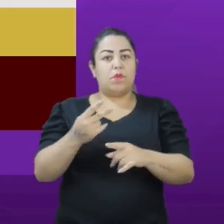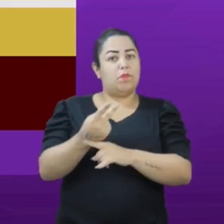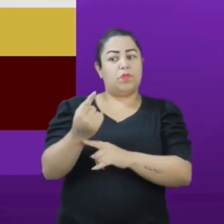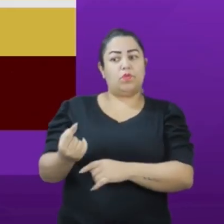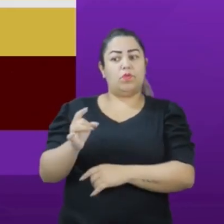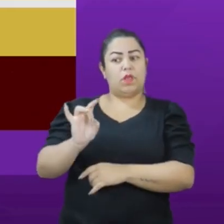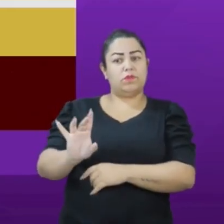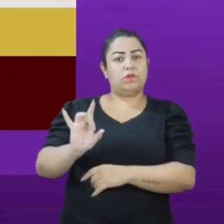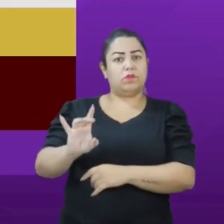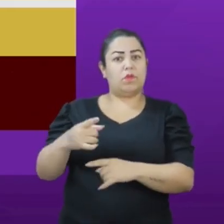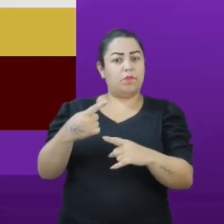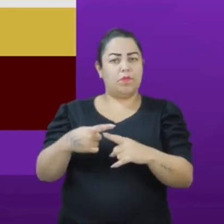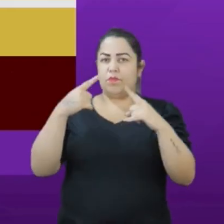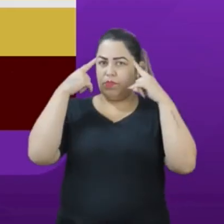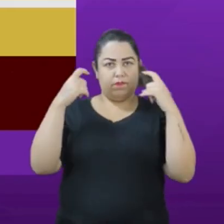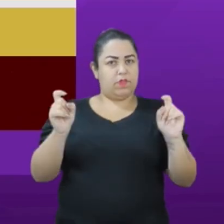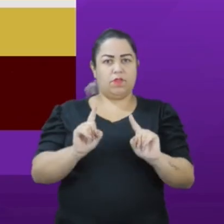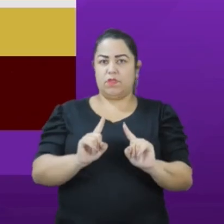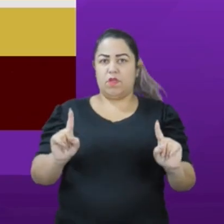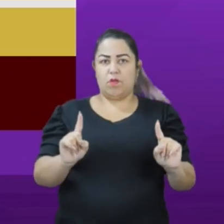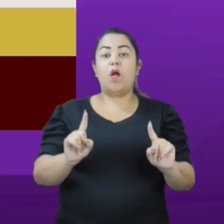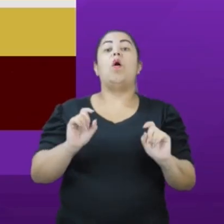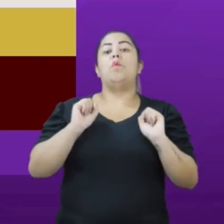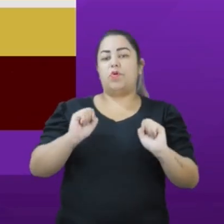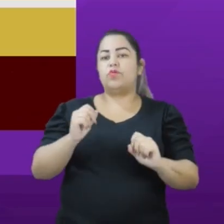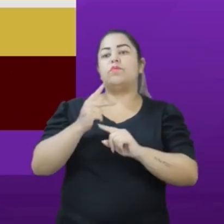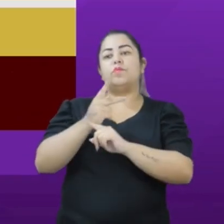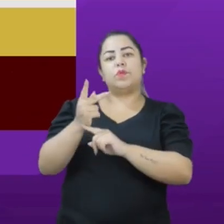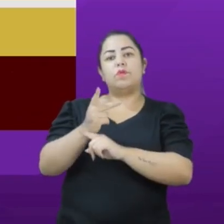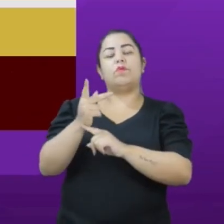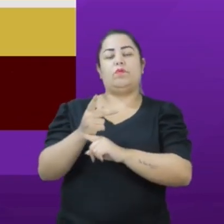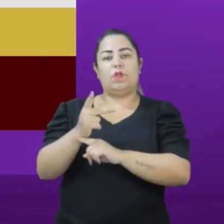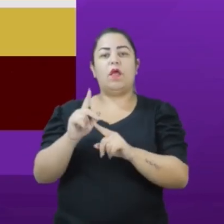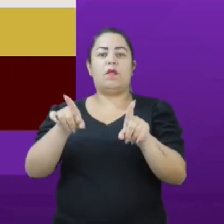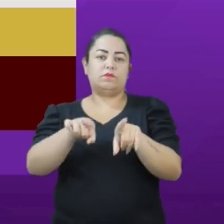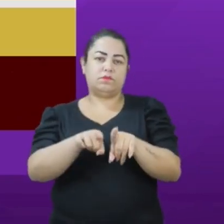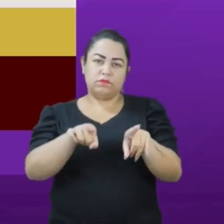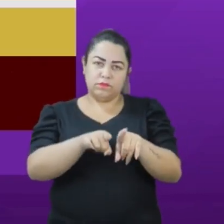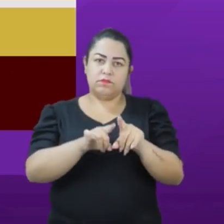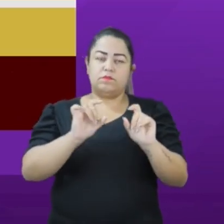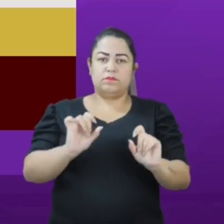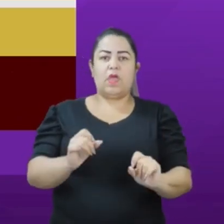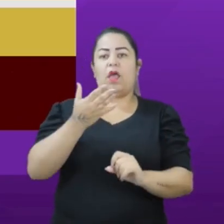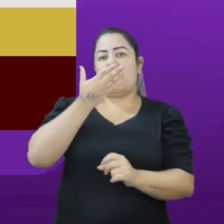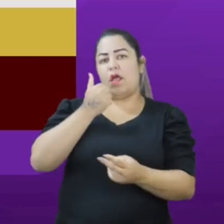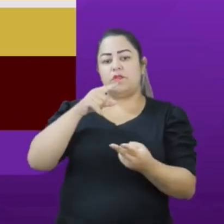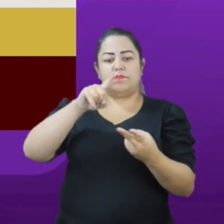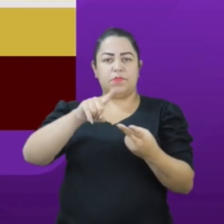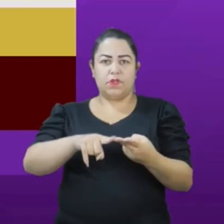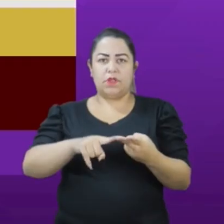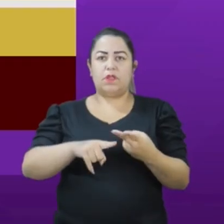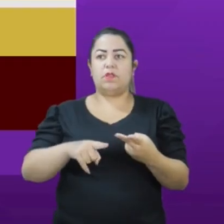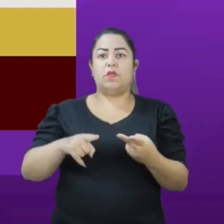somente por causa de violência. As mulheres podem procurar justiça também em relação a alimentos, em relação